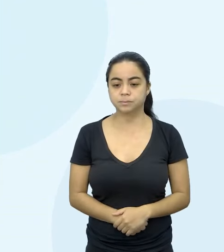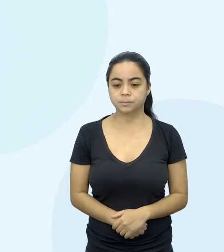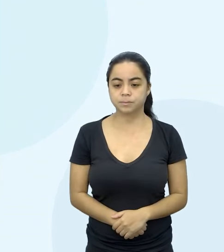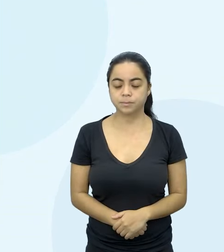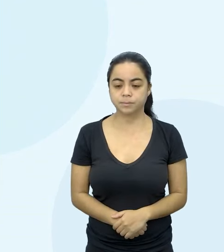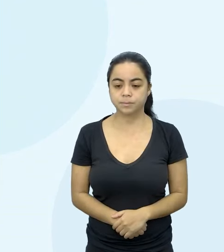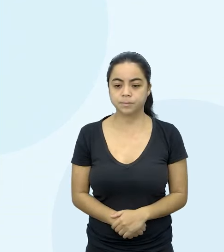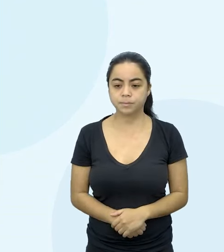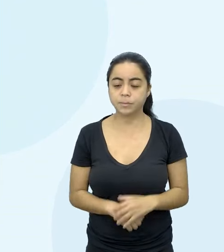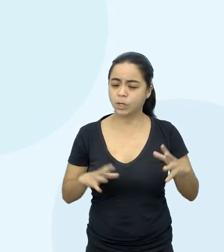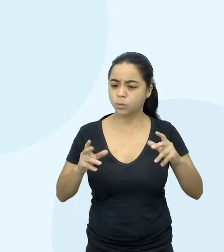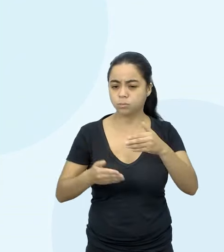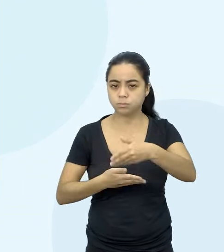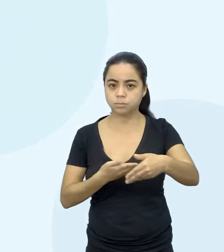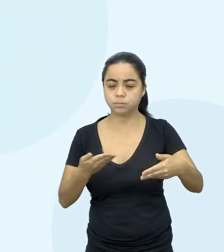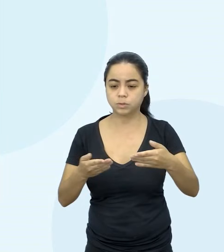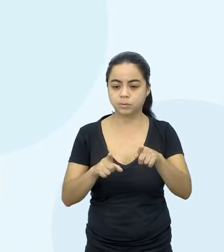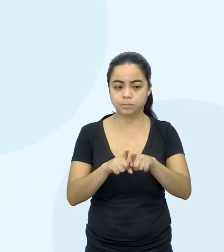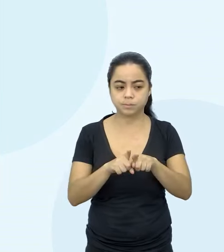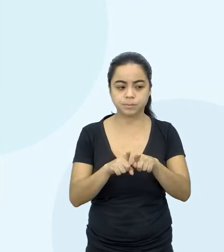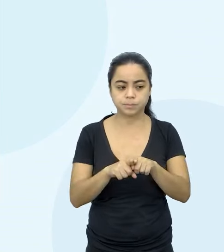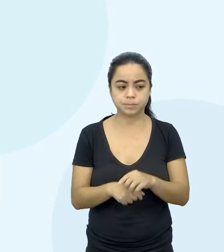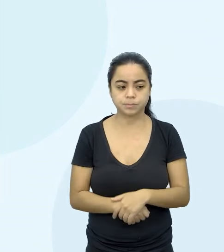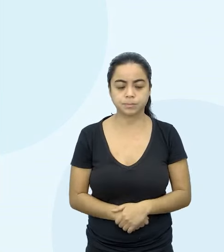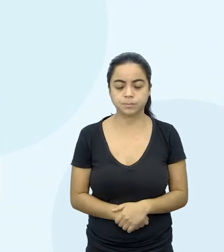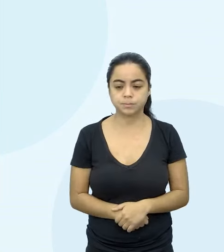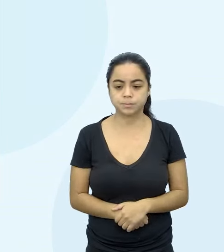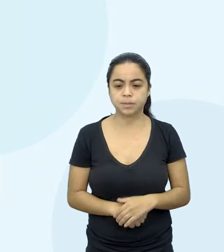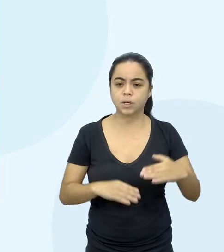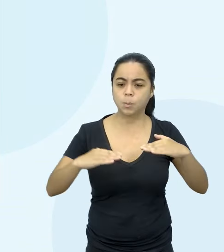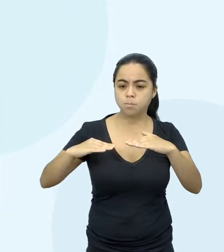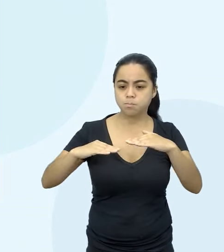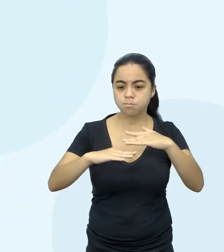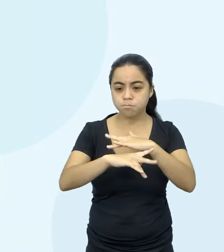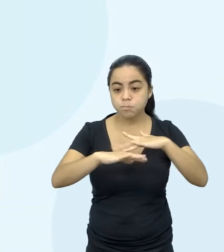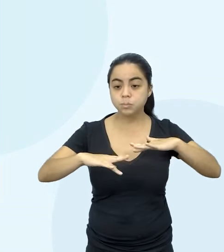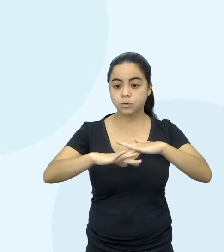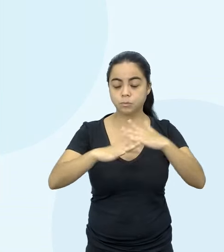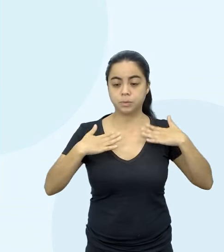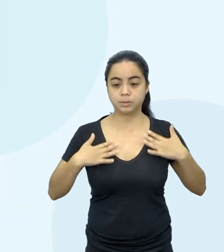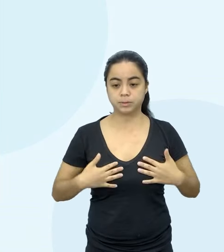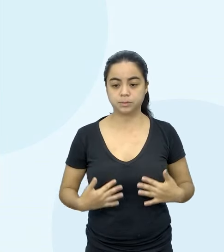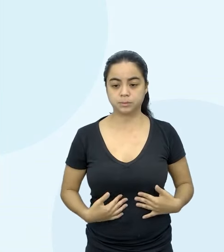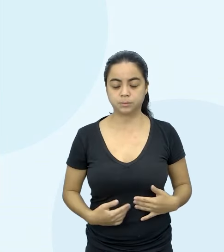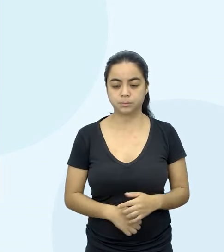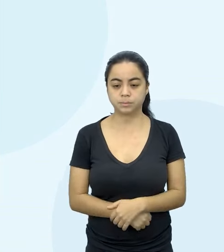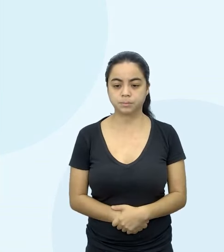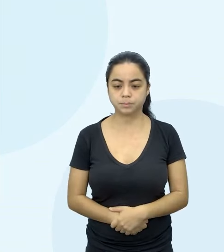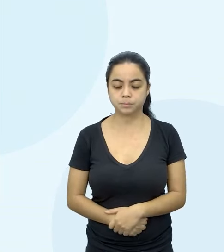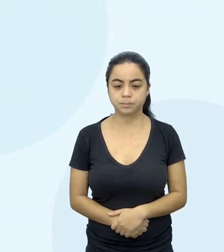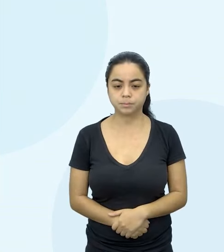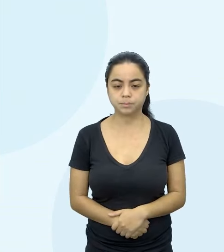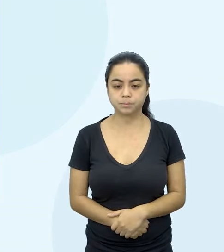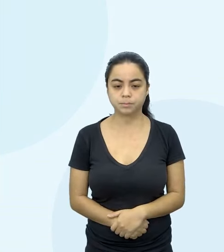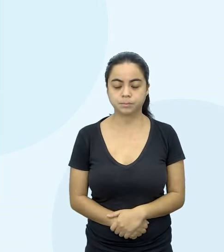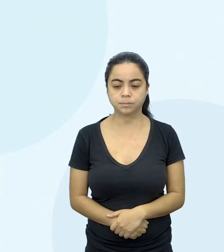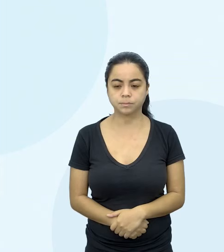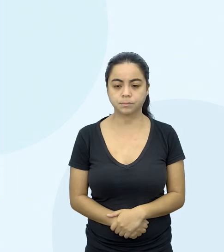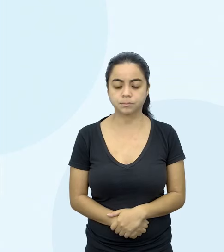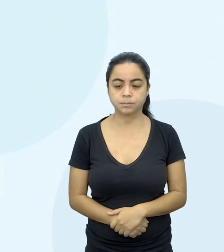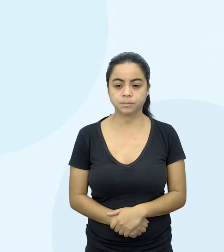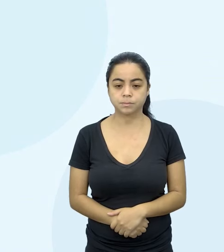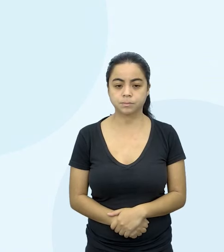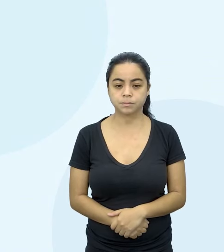e tudo relacionado a isso. A movimentação do corpo, né, Vivi? Sim. Então, aí pode passar